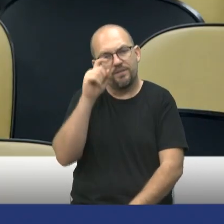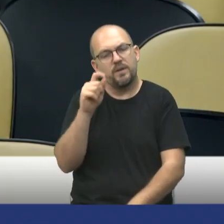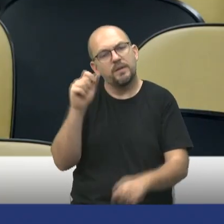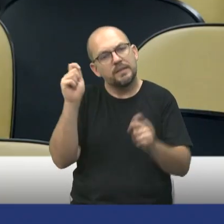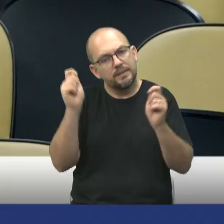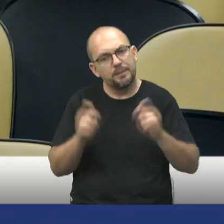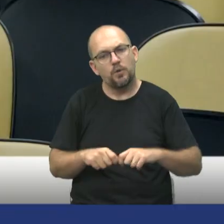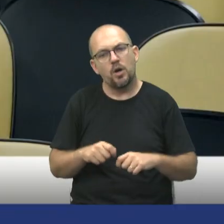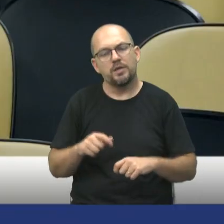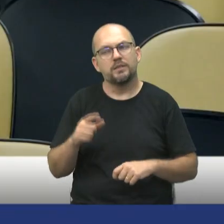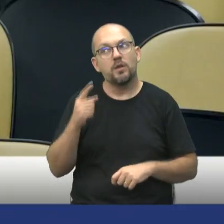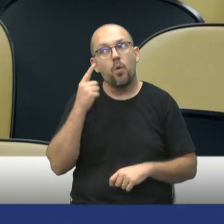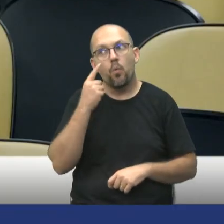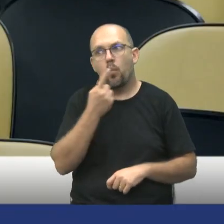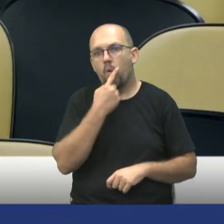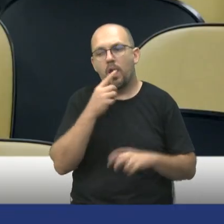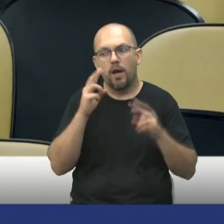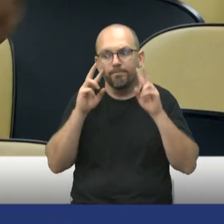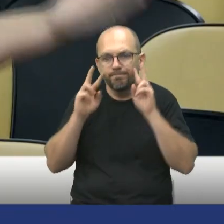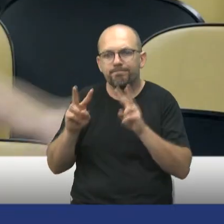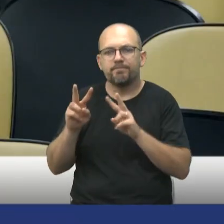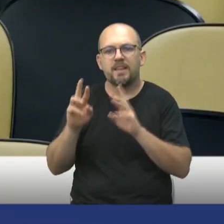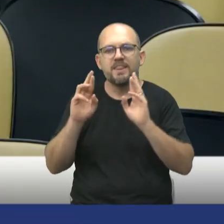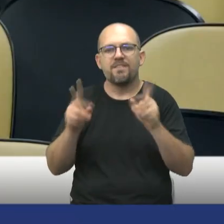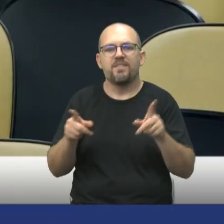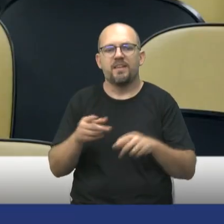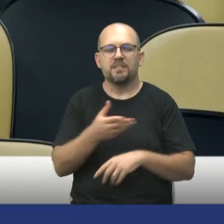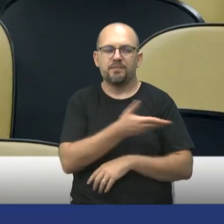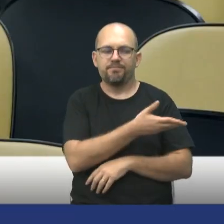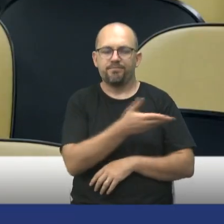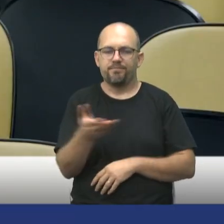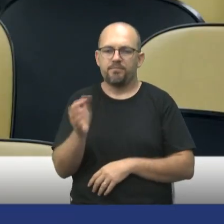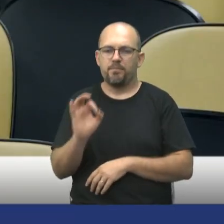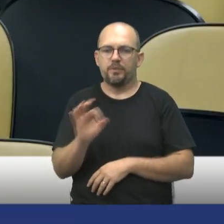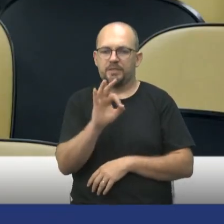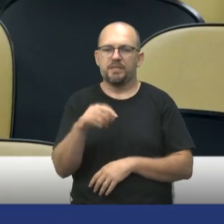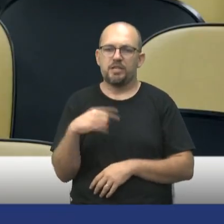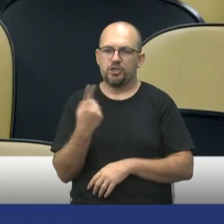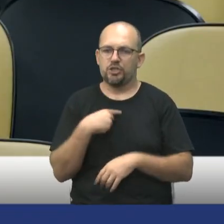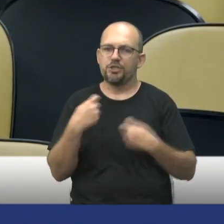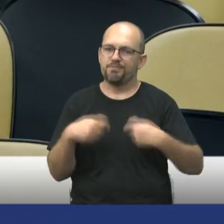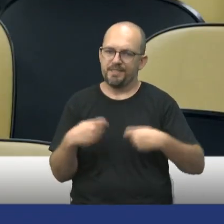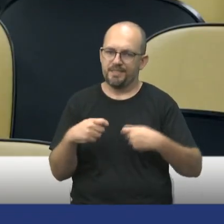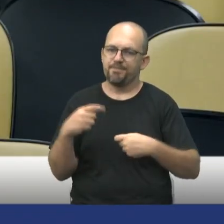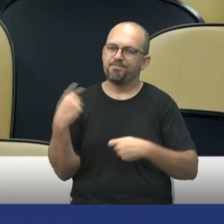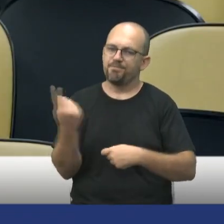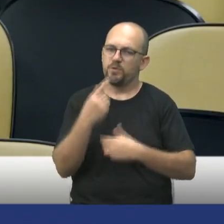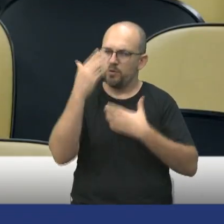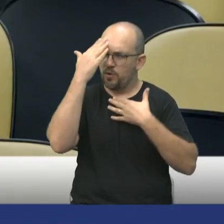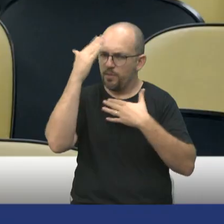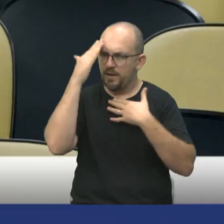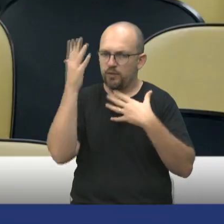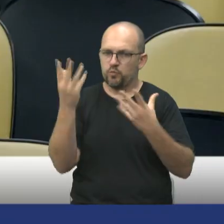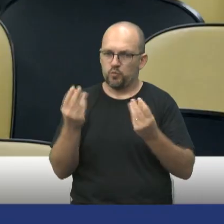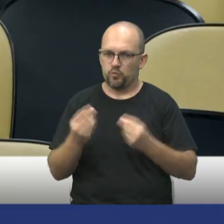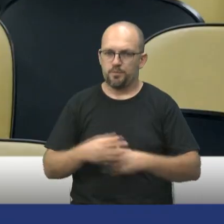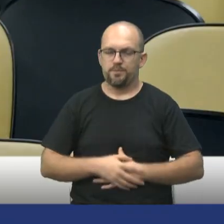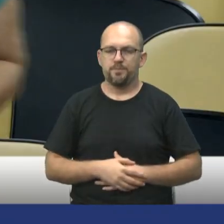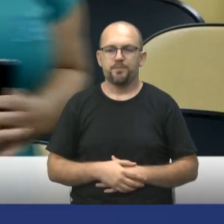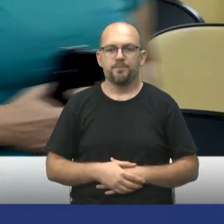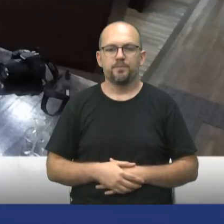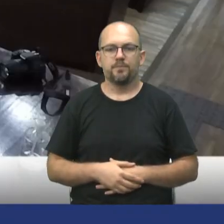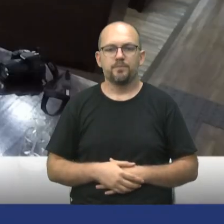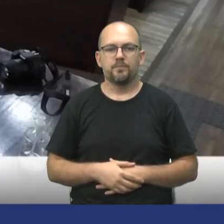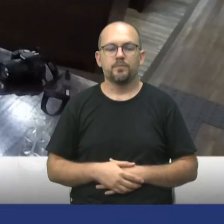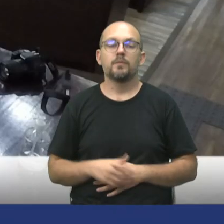um olhar diferente para essa porcentagem que nós precisamos. Nós agradecemos muito. Pode ter